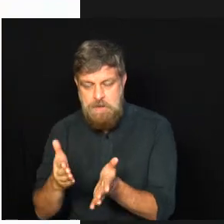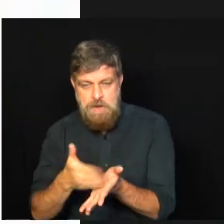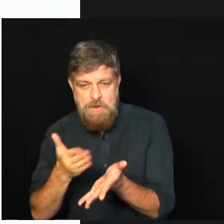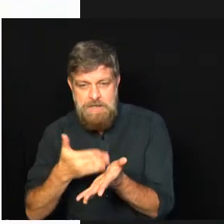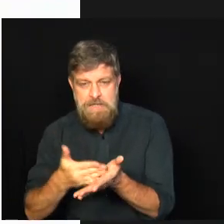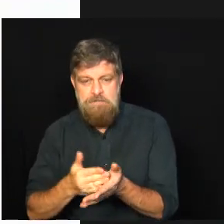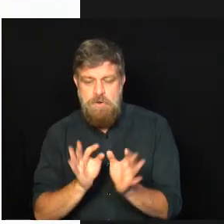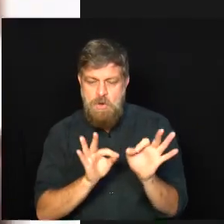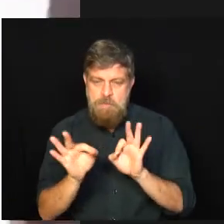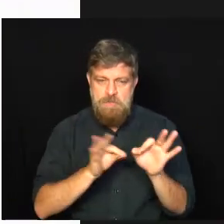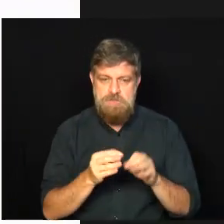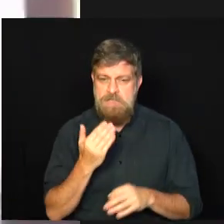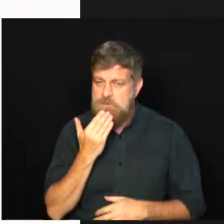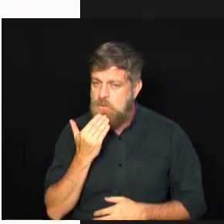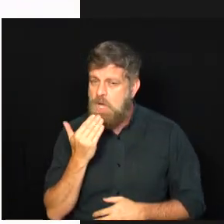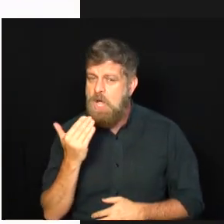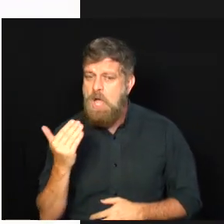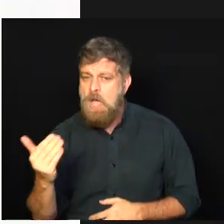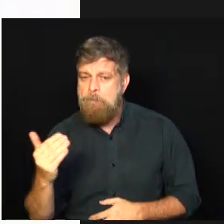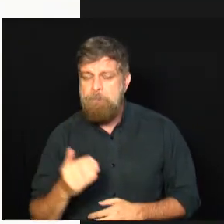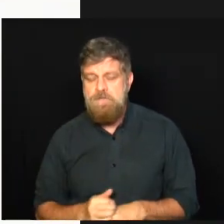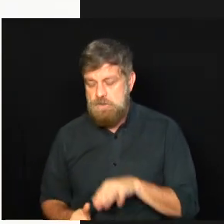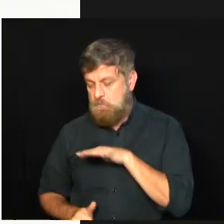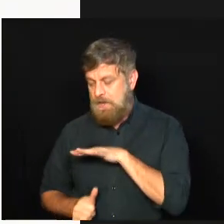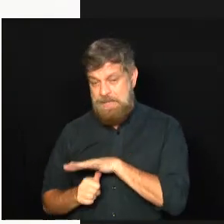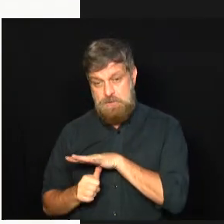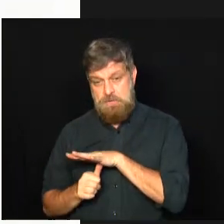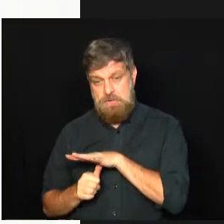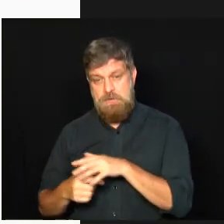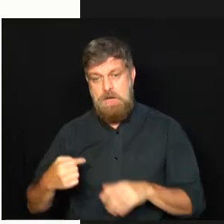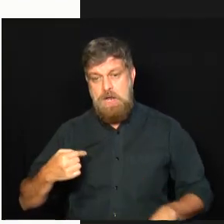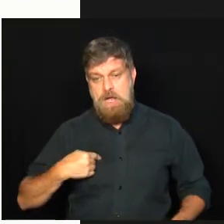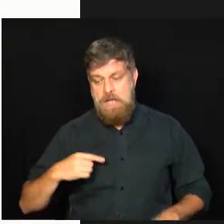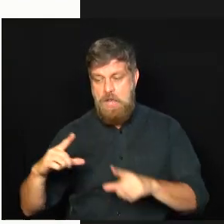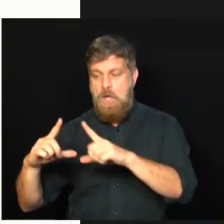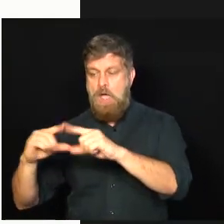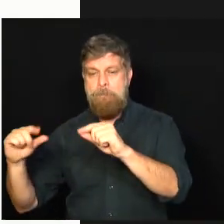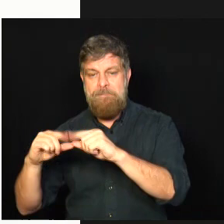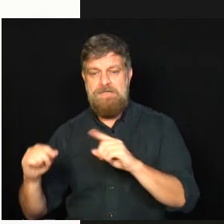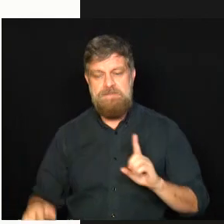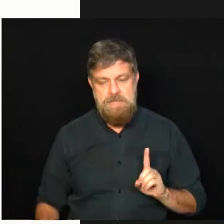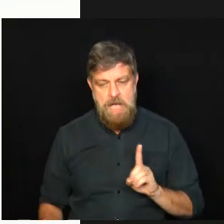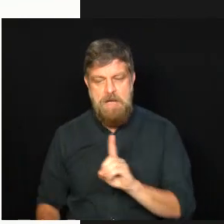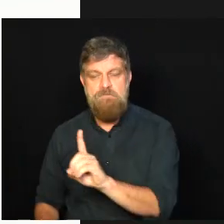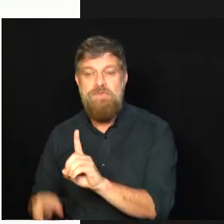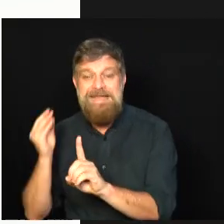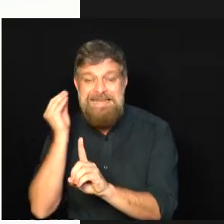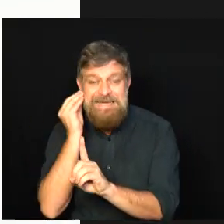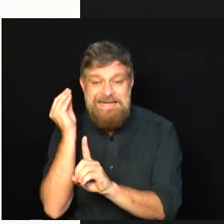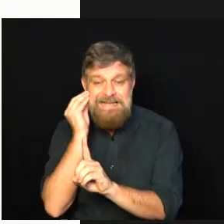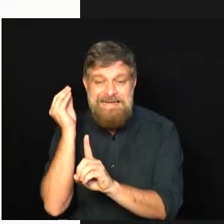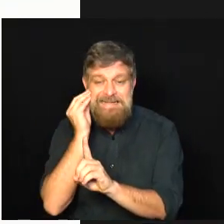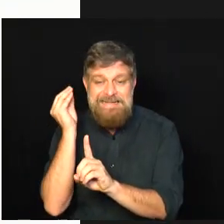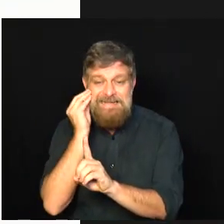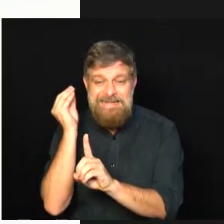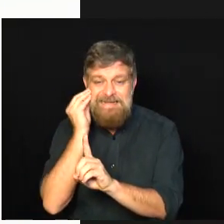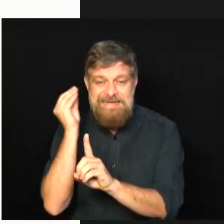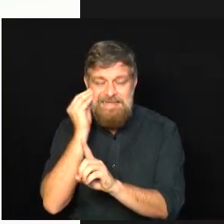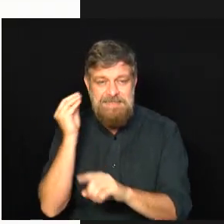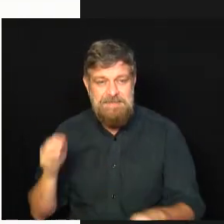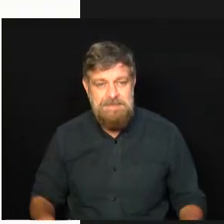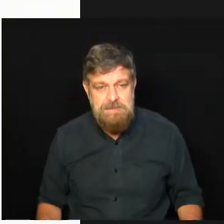projeto, pedi autorização ao reitor e falei, eu vou a Brasília tentar